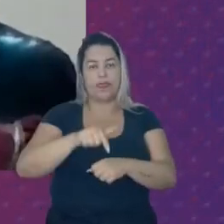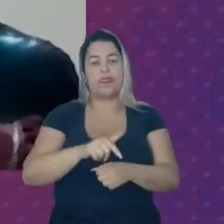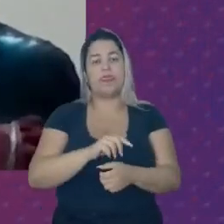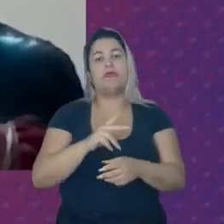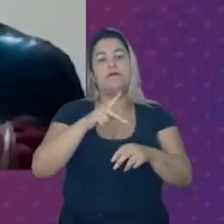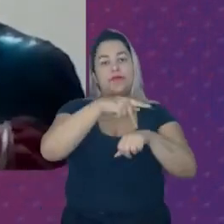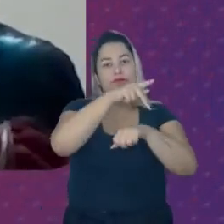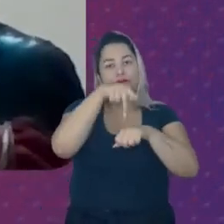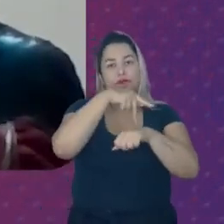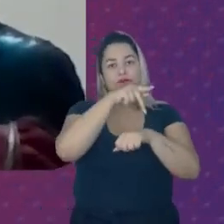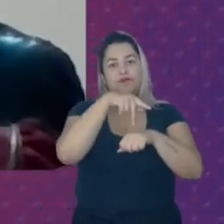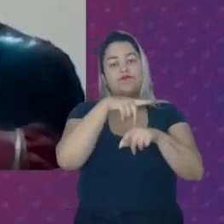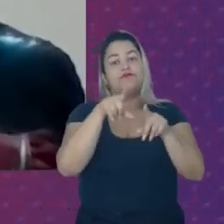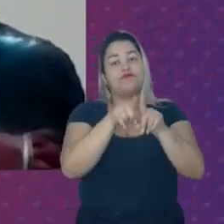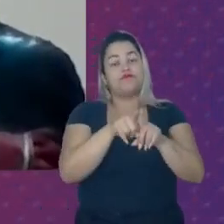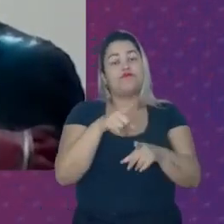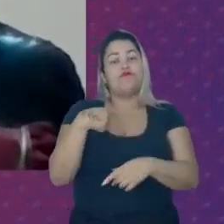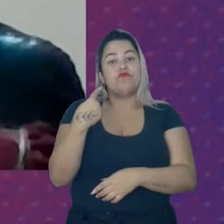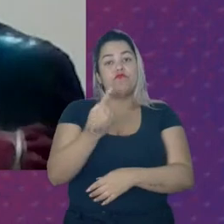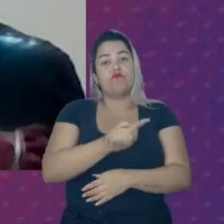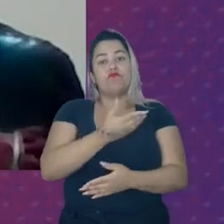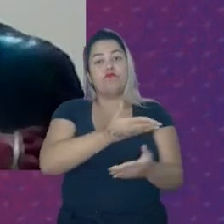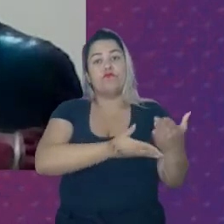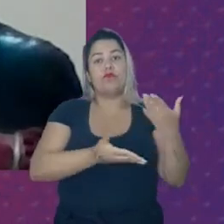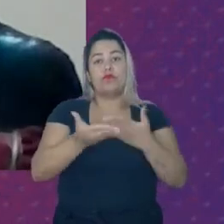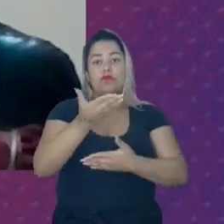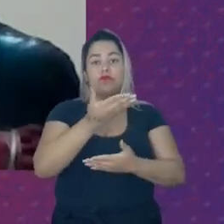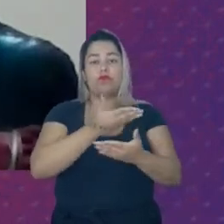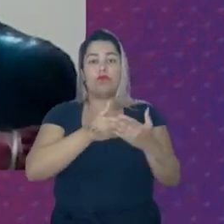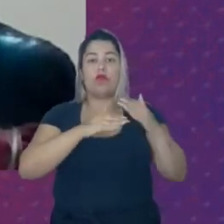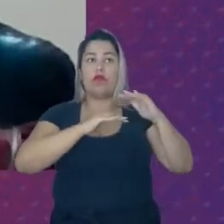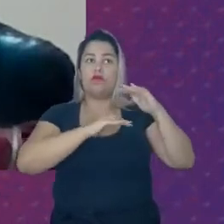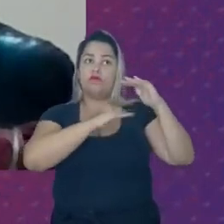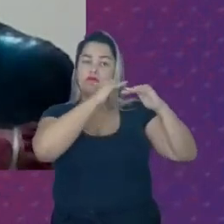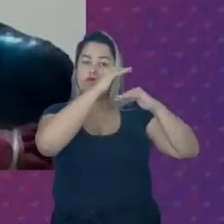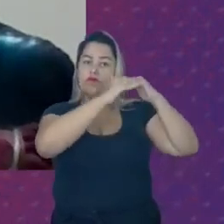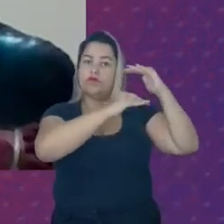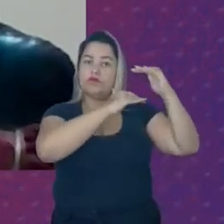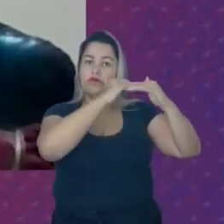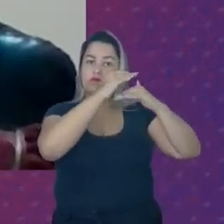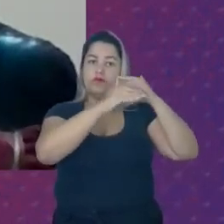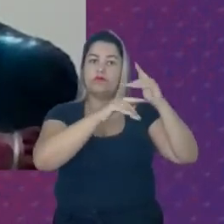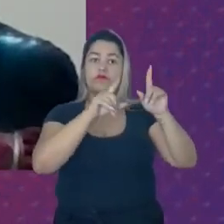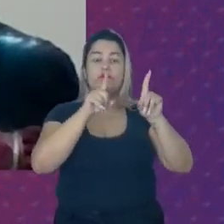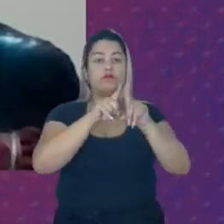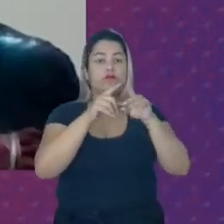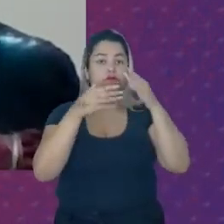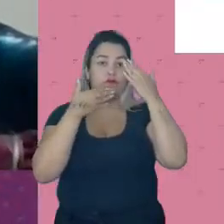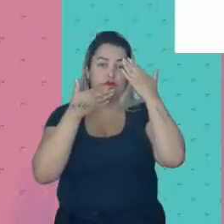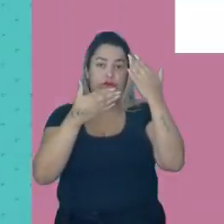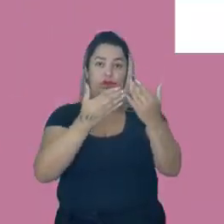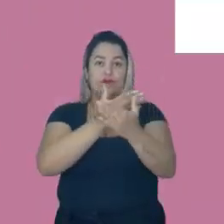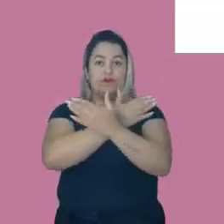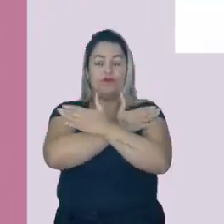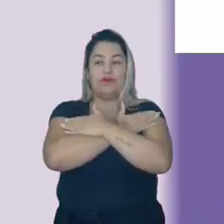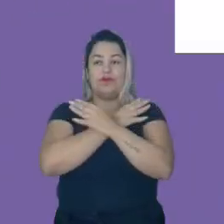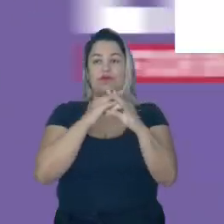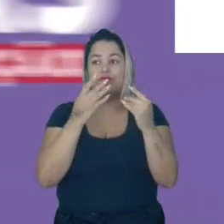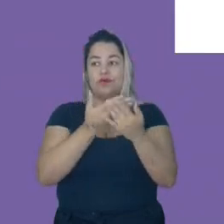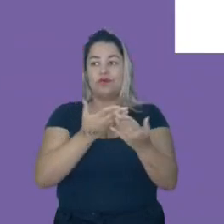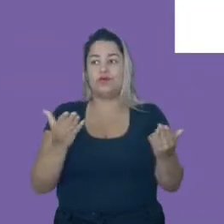esse país, também dando a nossa colaboração no desenvolvimento dos nossos municípios. Então, muito obrigada e um abraço a todos e todas.